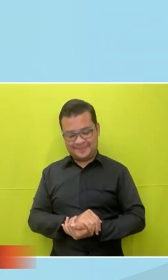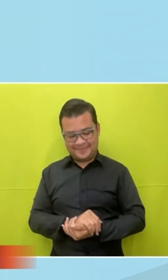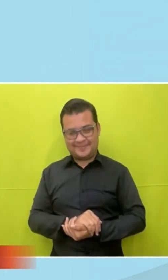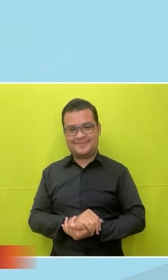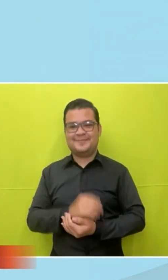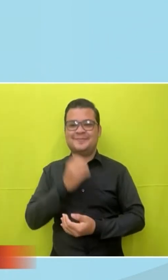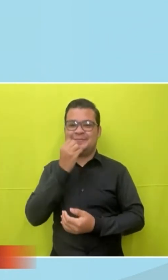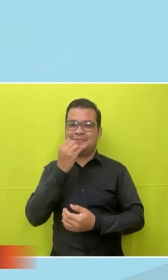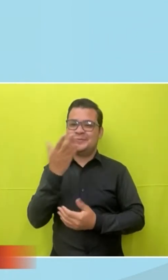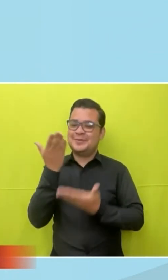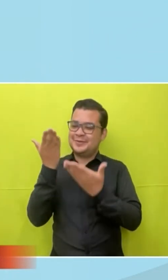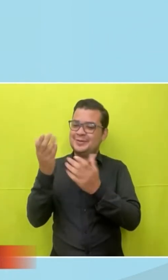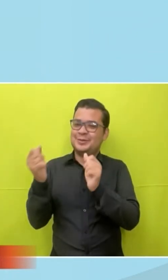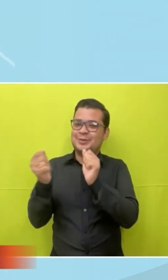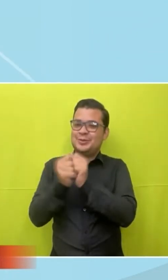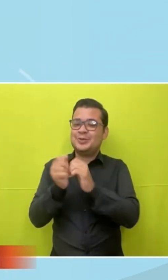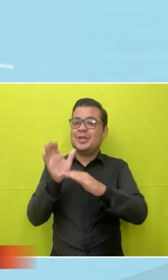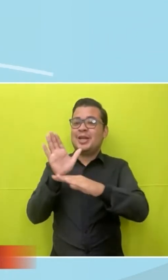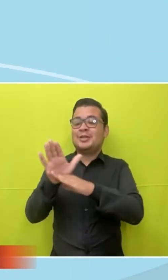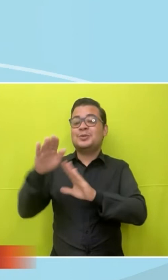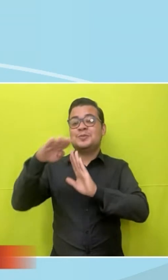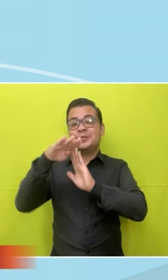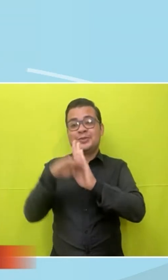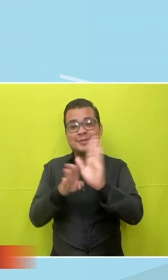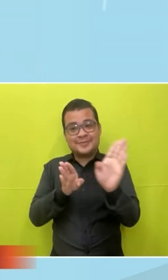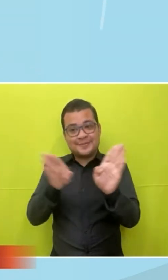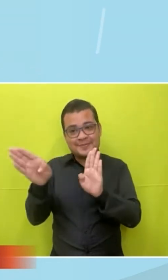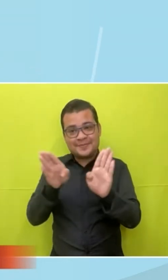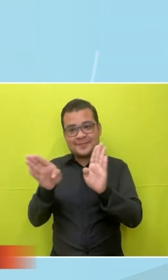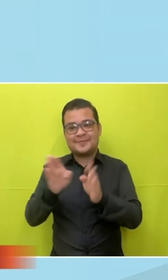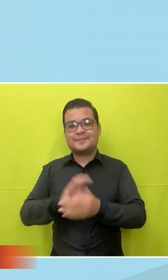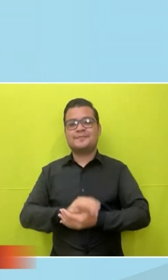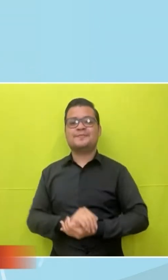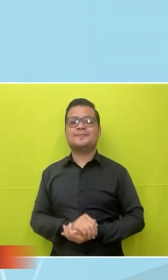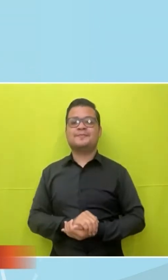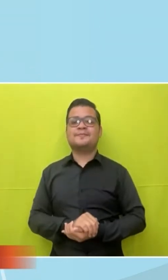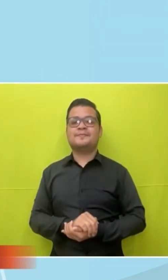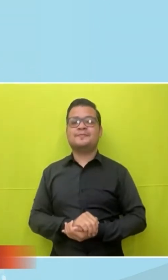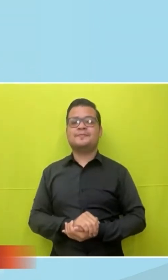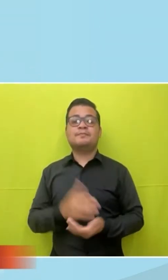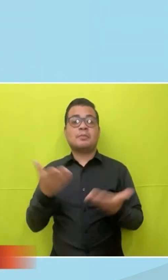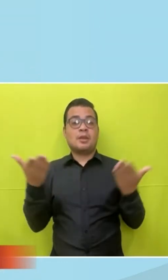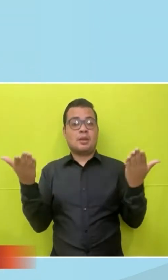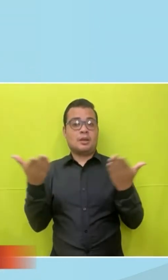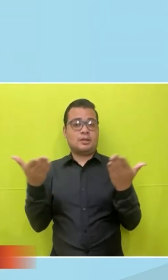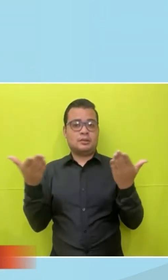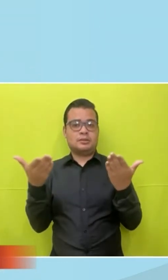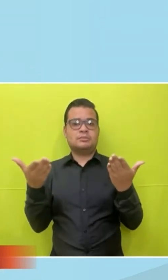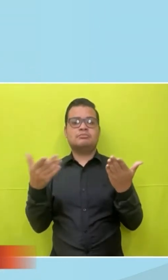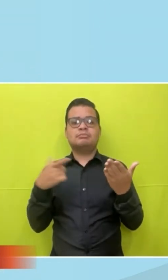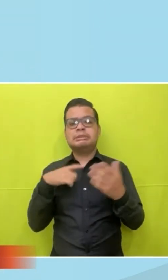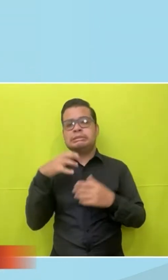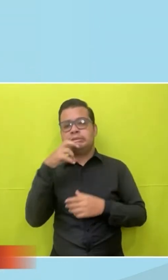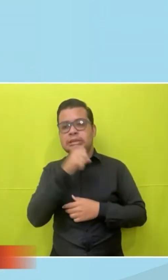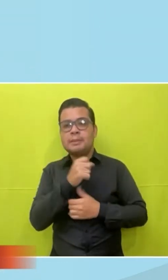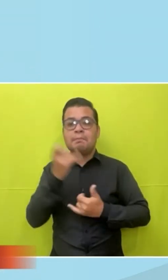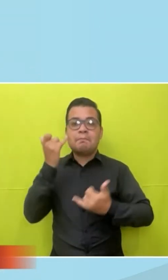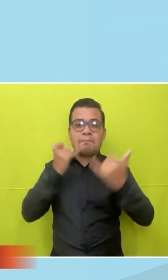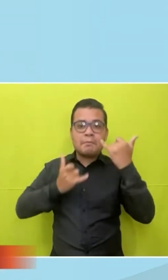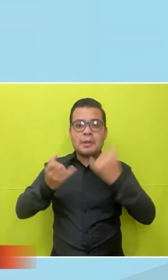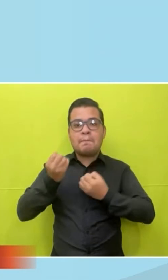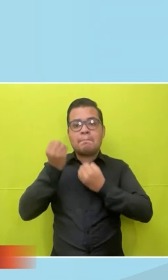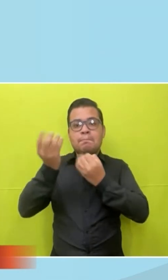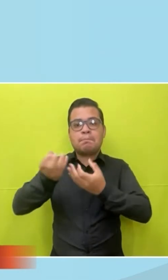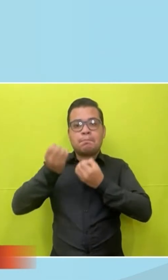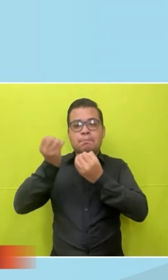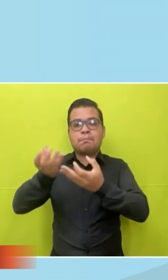você possa deixar o nosso programa mais acessível. Bom, agora nesse bloco, mais rapidinho, tem algumas informações